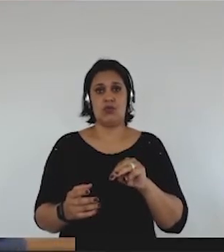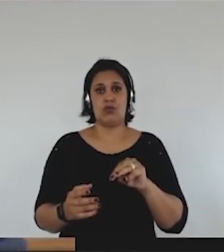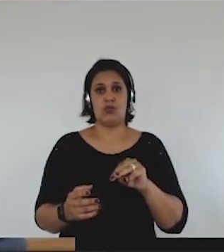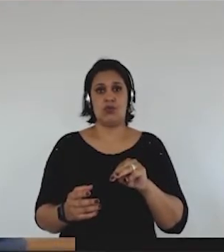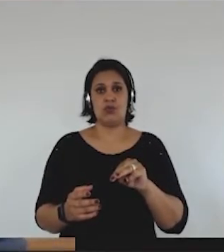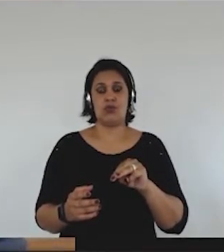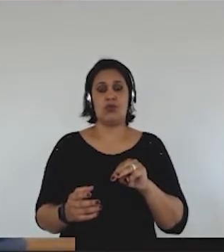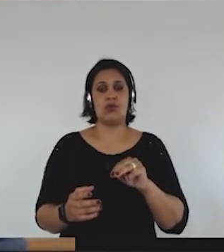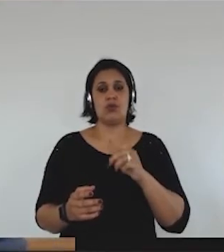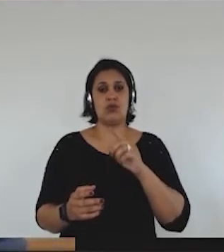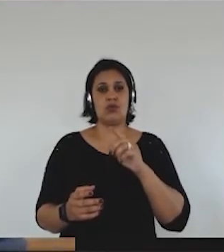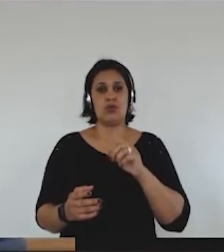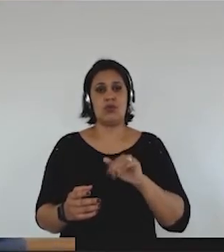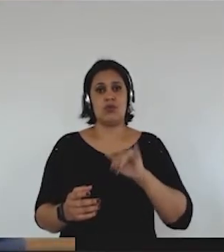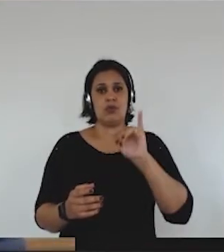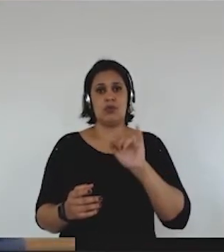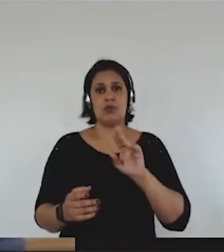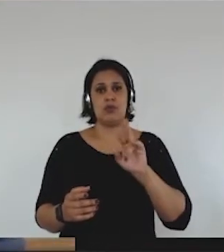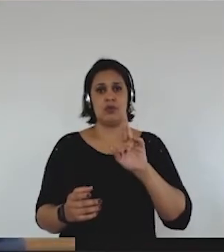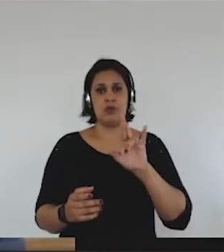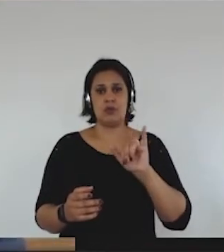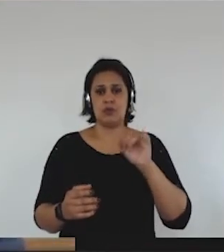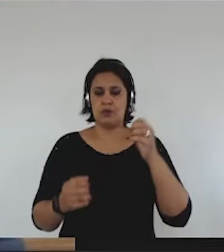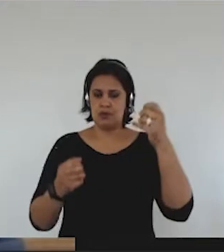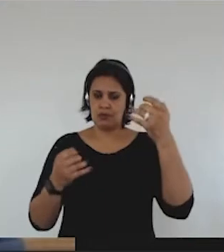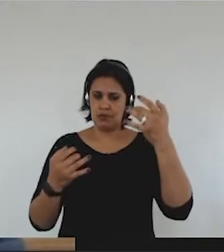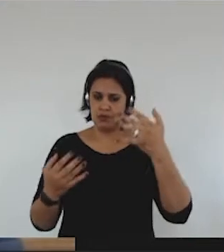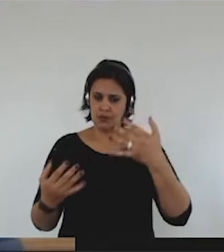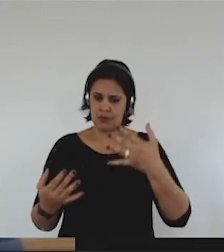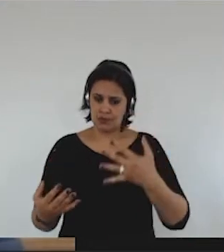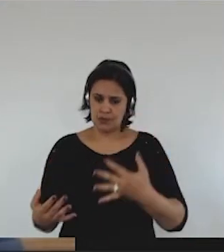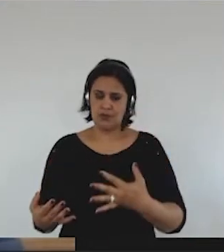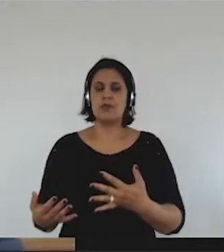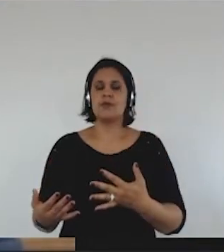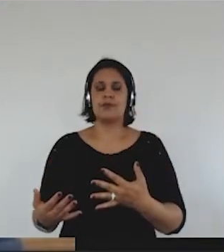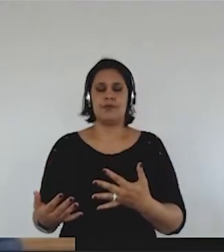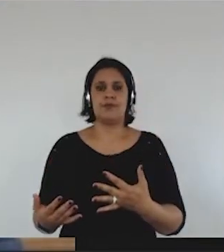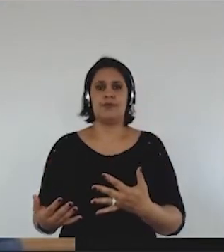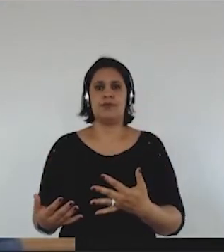Aioni, para que converse e siga